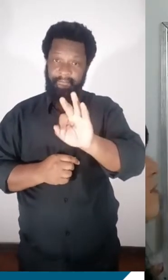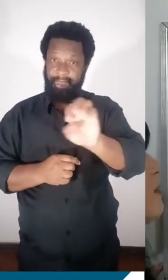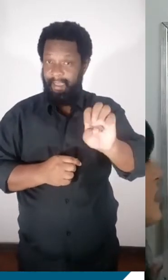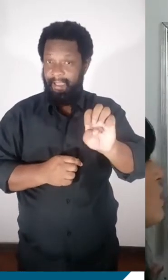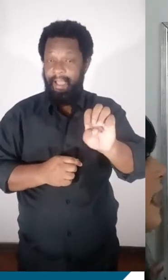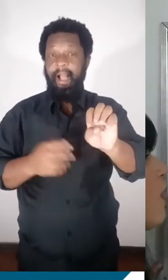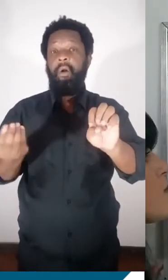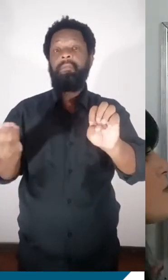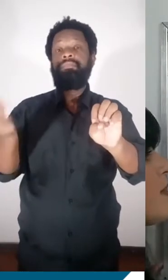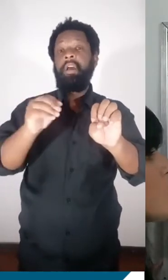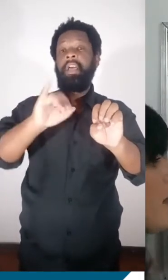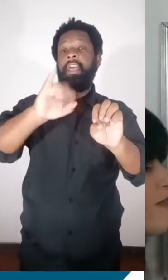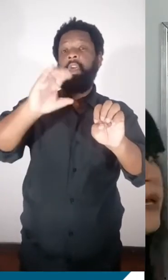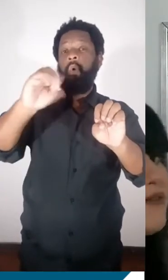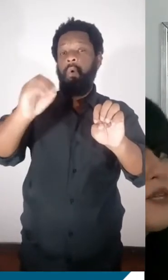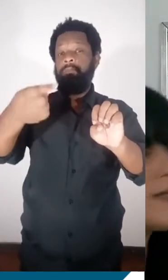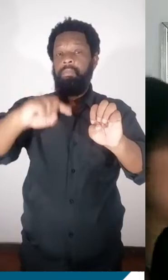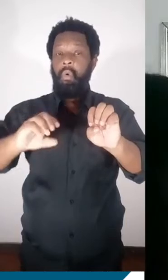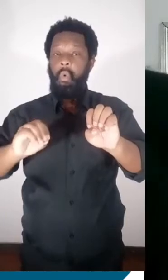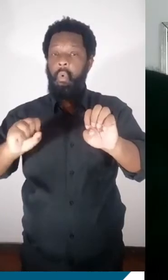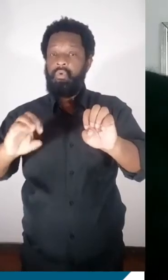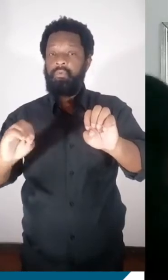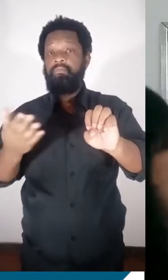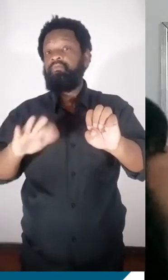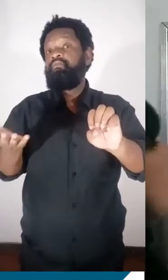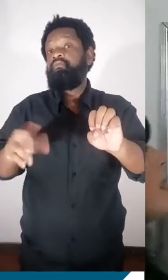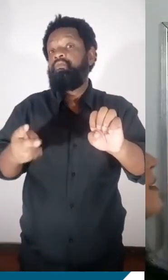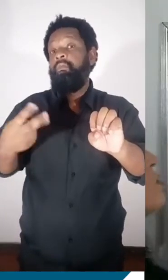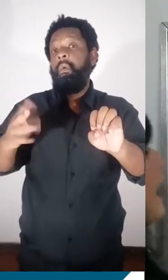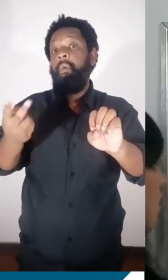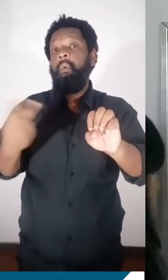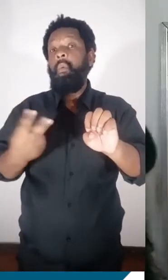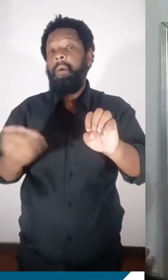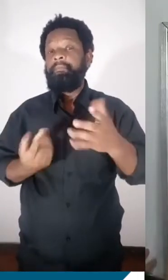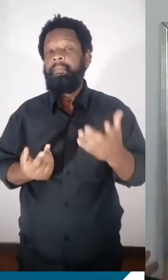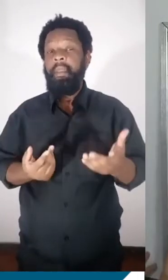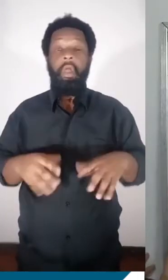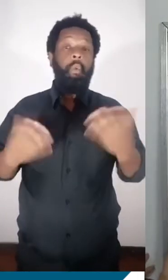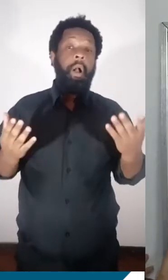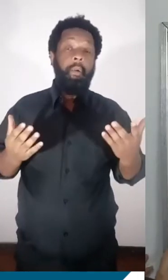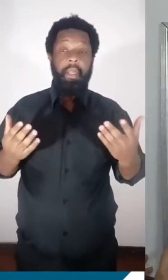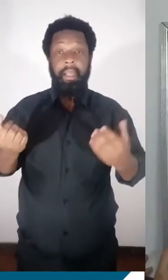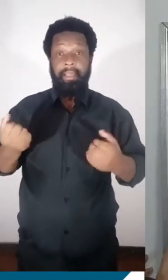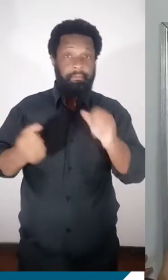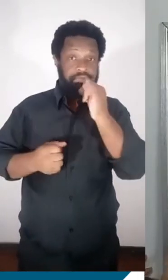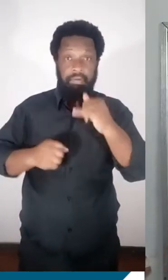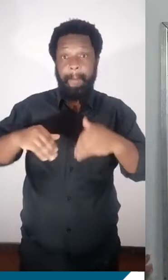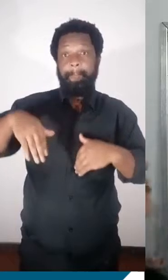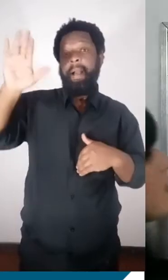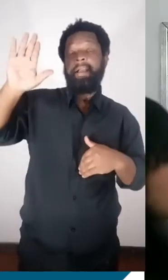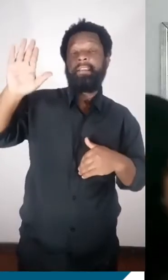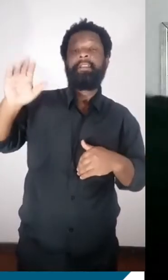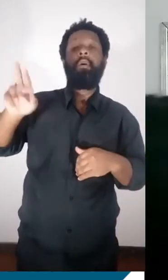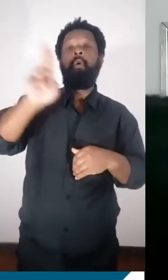fer. Vamos adicionar agora o sufixo para ver o que faz mais sentido, né? Bom, pessoal, como aqui é a maior carga,